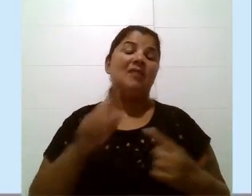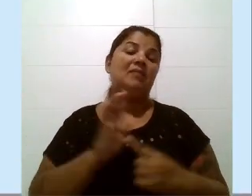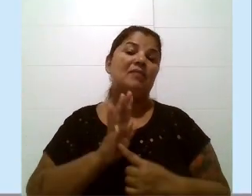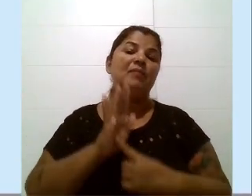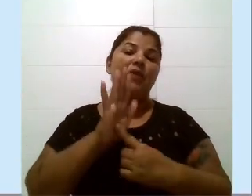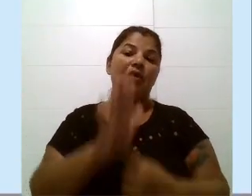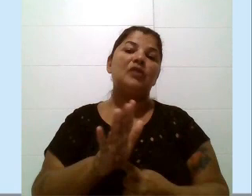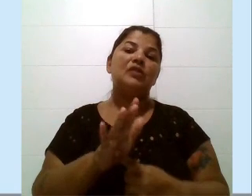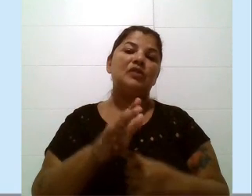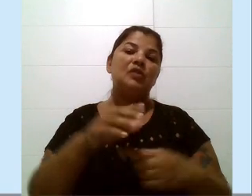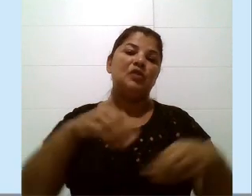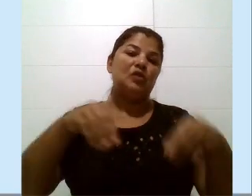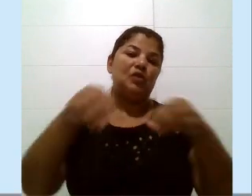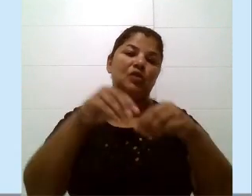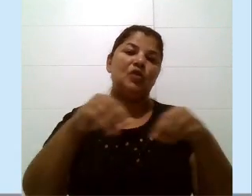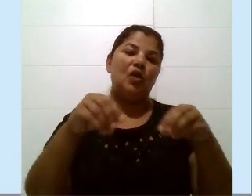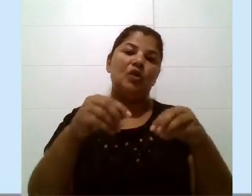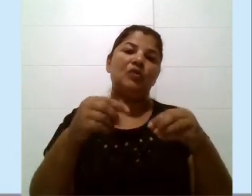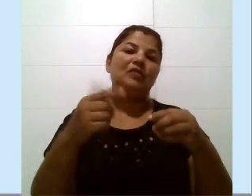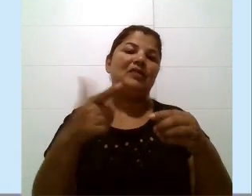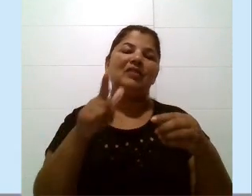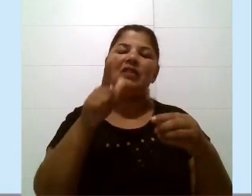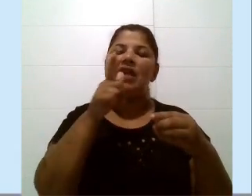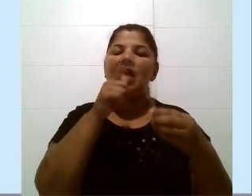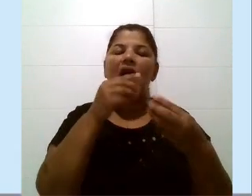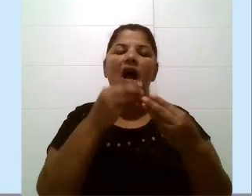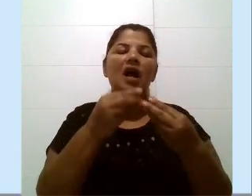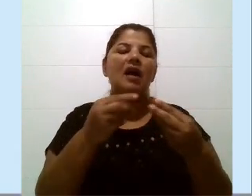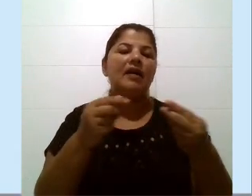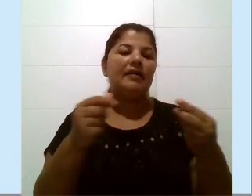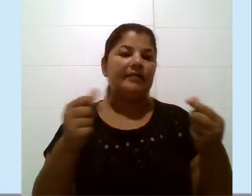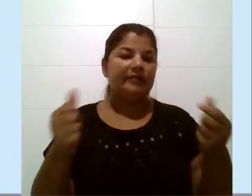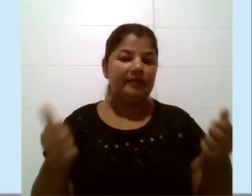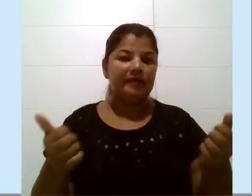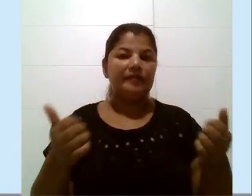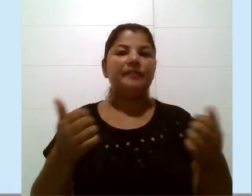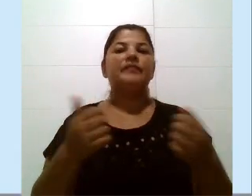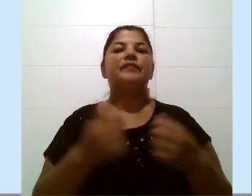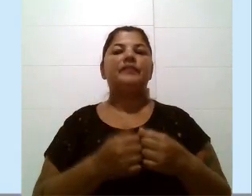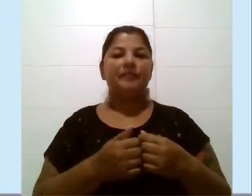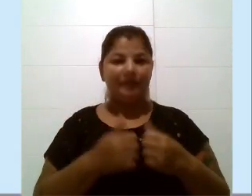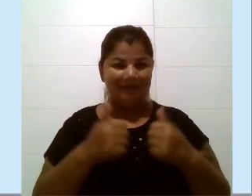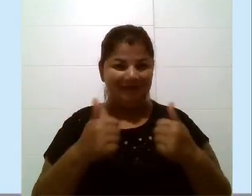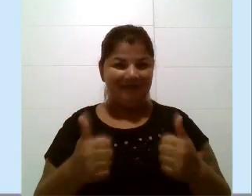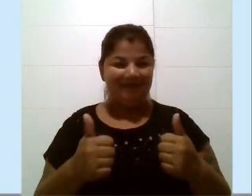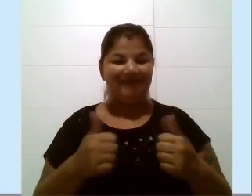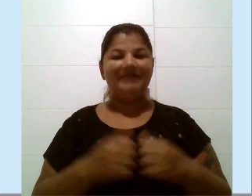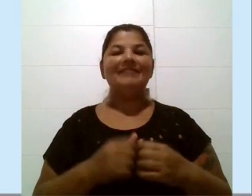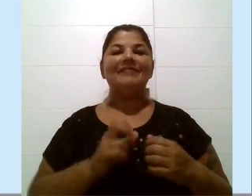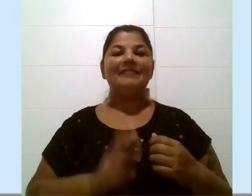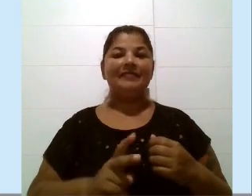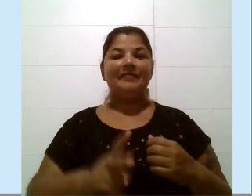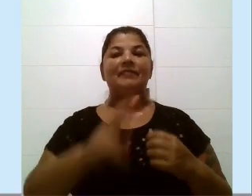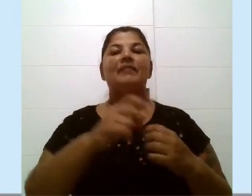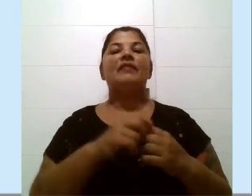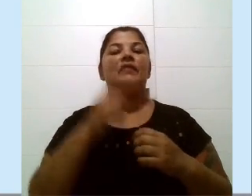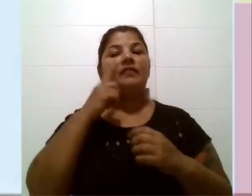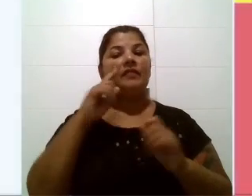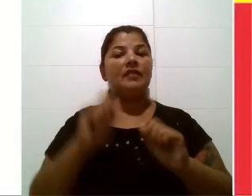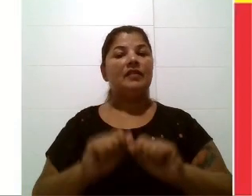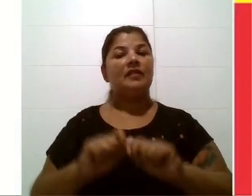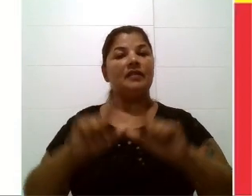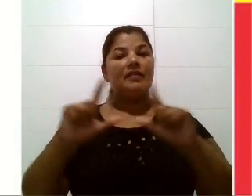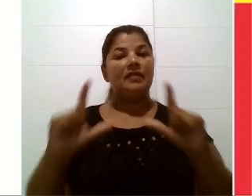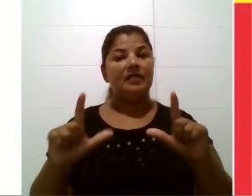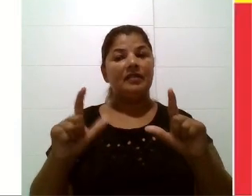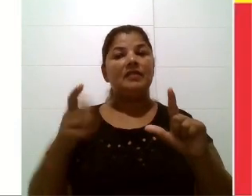o solo ele não é tão hidratado. Também tem influência. Ok, sexto ano. Vamos continuar. Olha na tela mais uma vez. Mas agora a gente vai falar